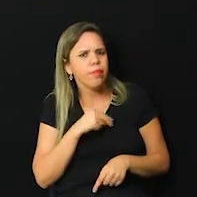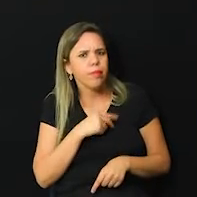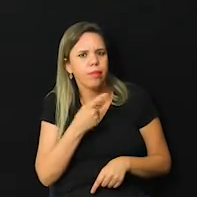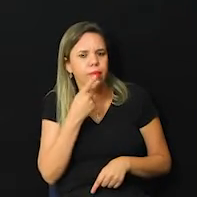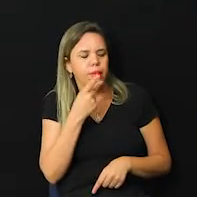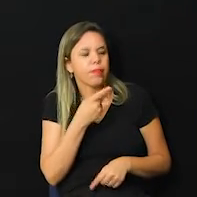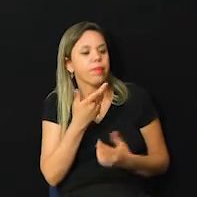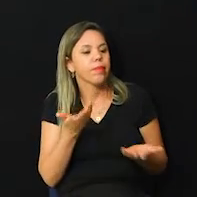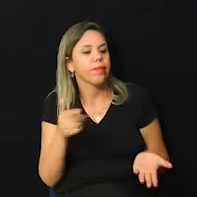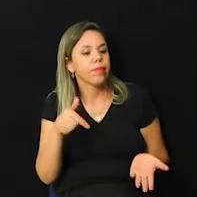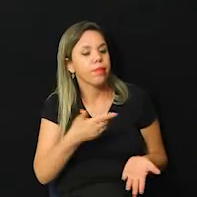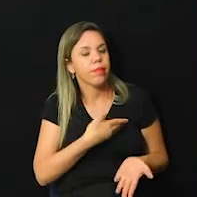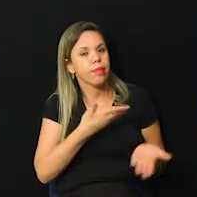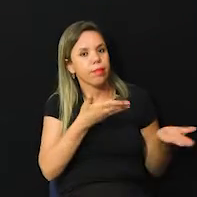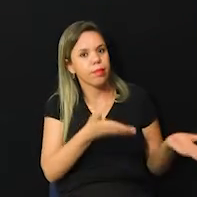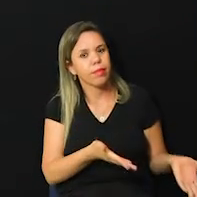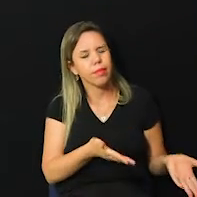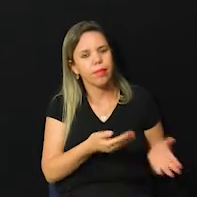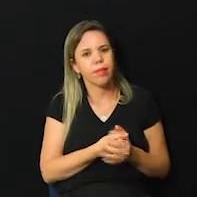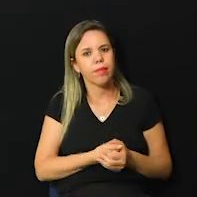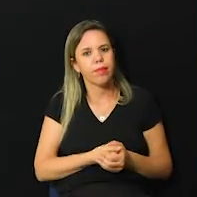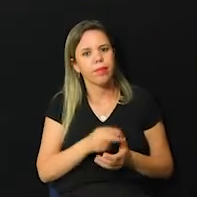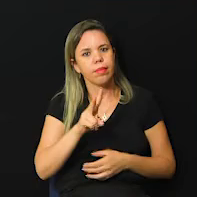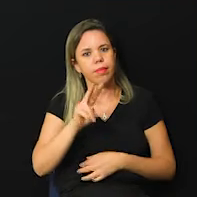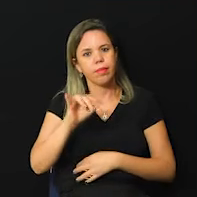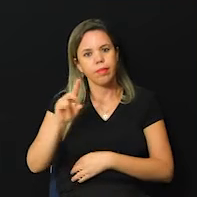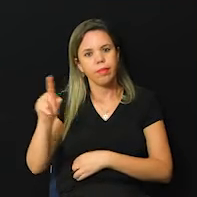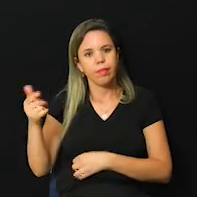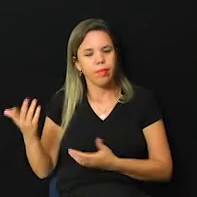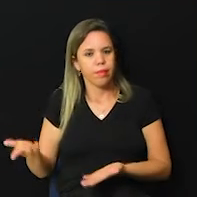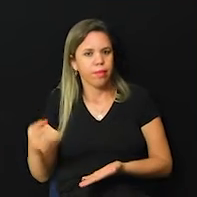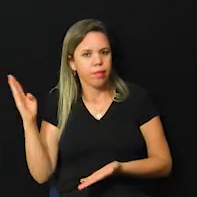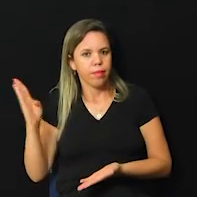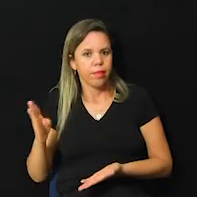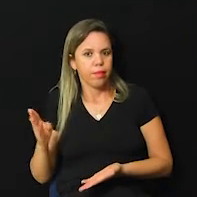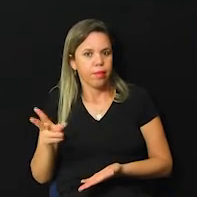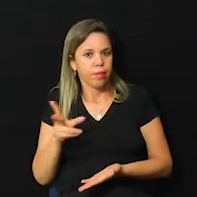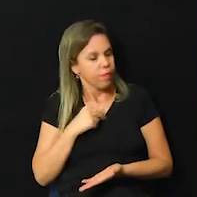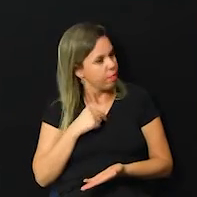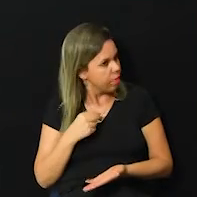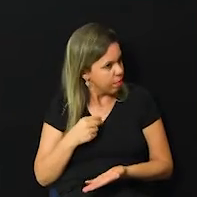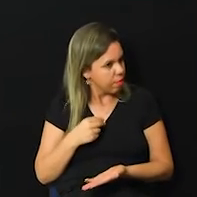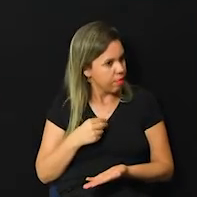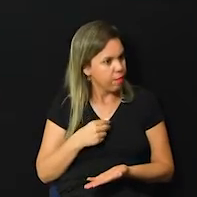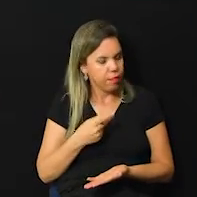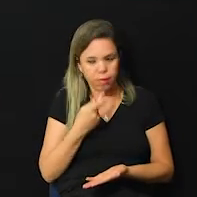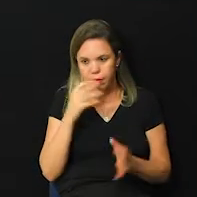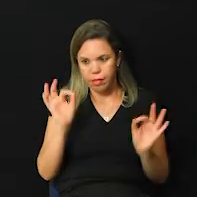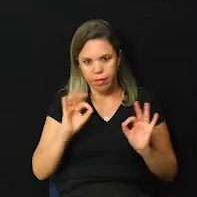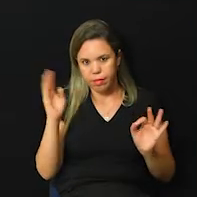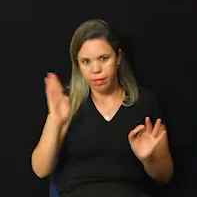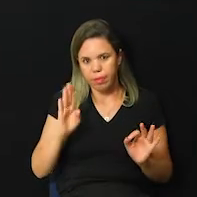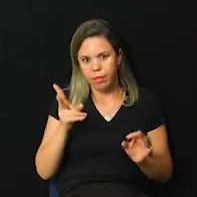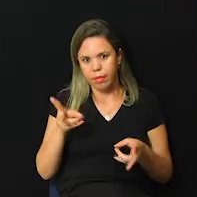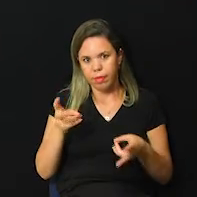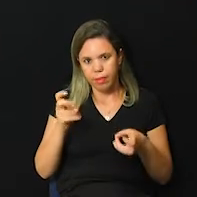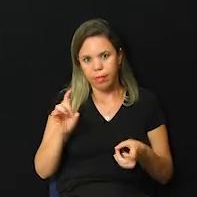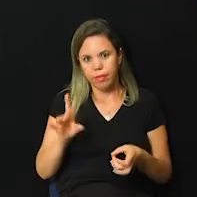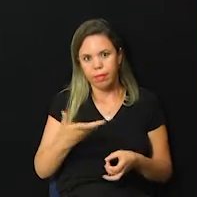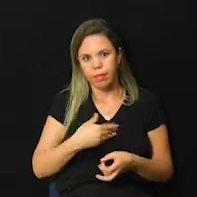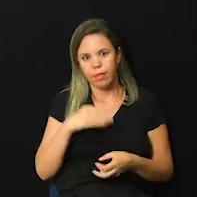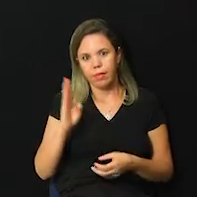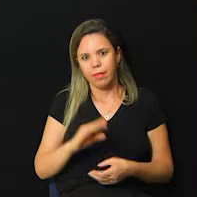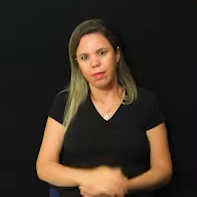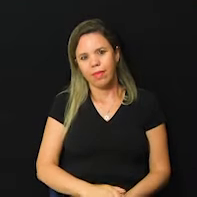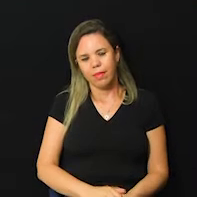fala você só eu falo para ela assim ah essa é a minha amiga vivi e ela é do Brasil Aí ela fala se ele nem precisa me falar que no Brasil